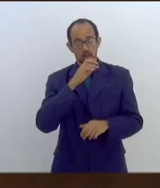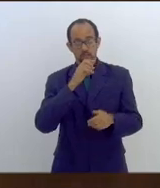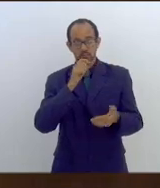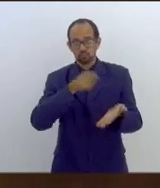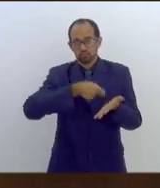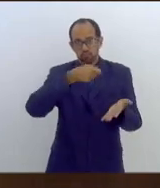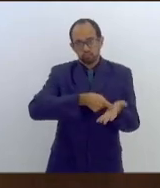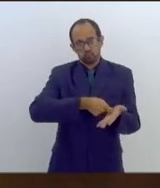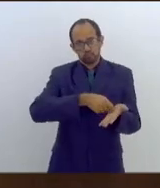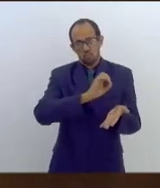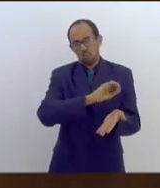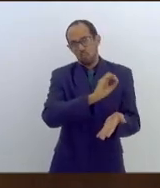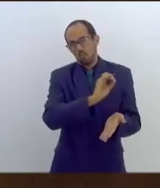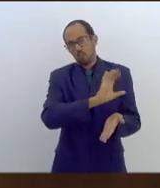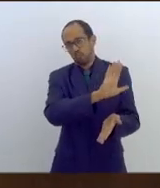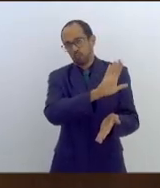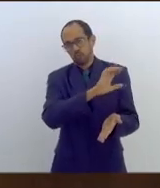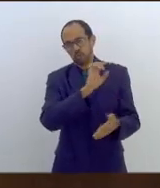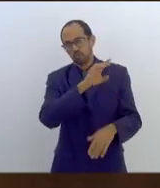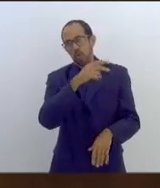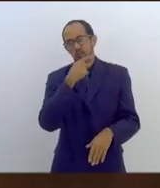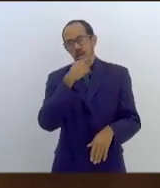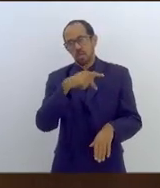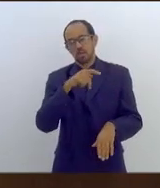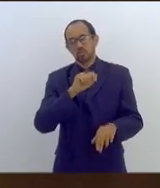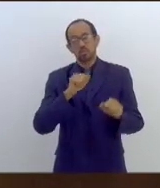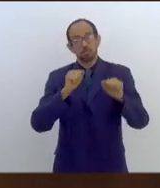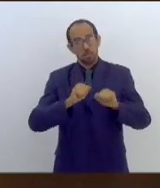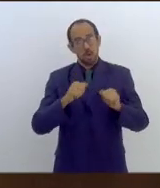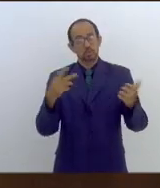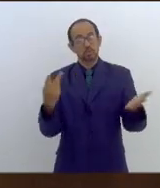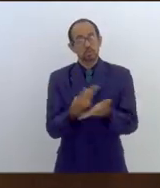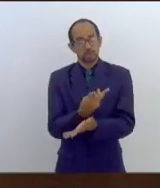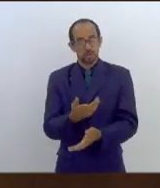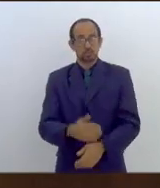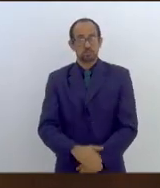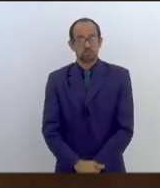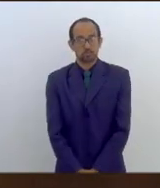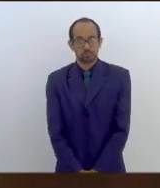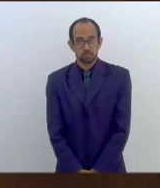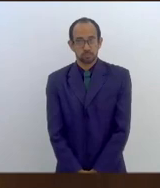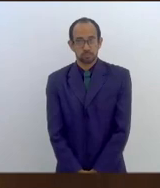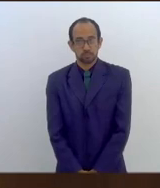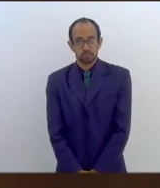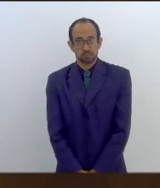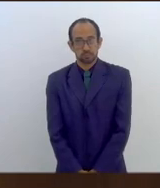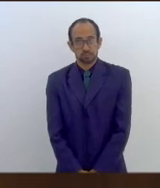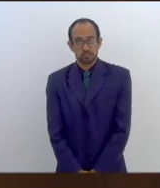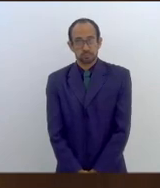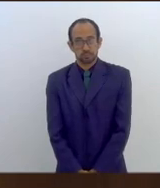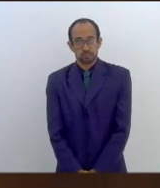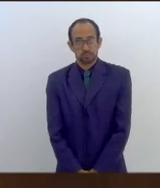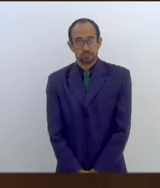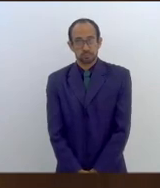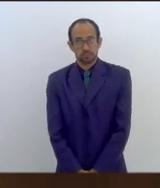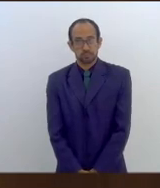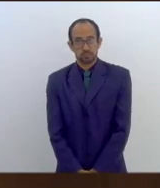as hipóteses, né, que são reais. São reais. E aí, a látera, senhor